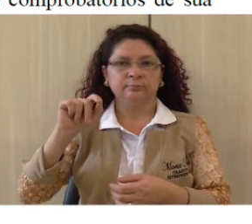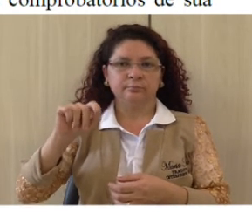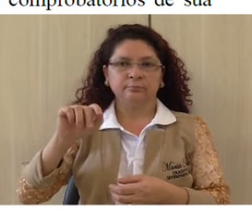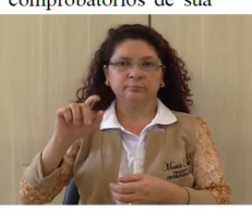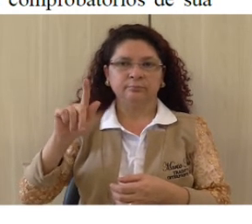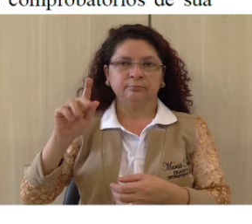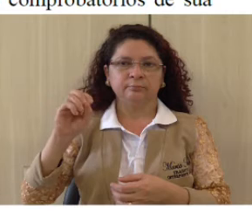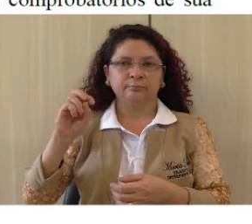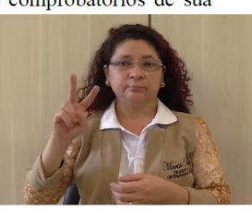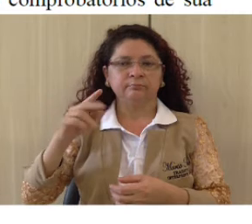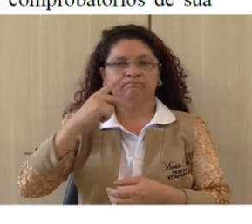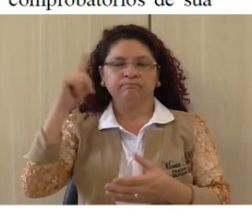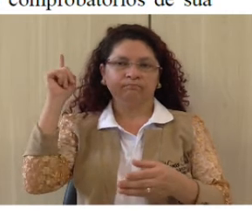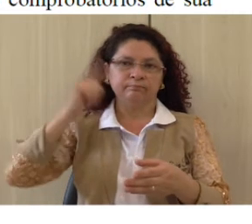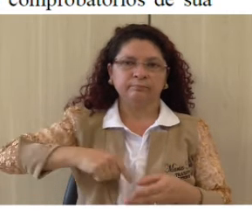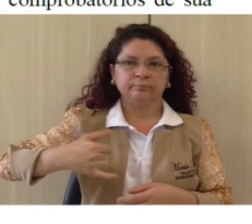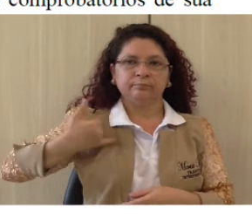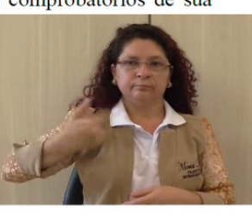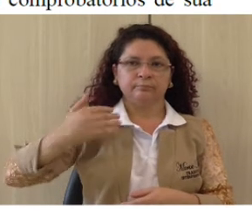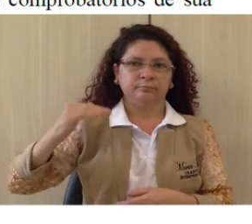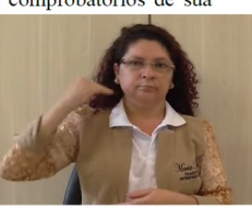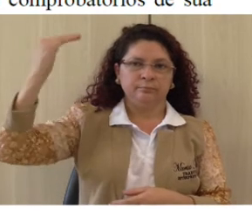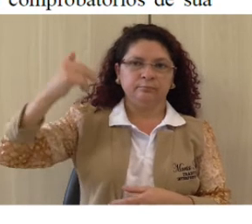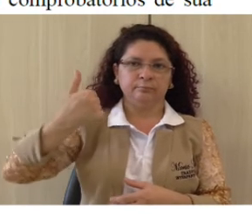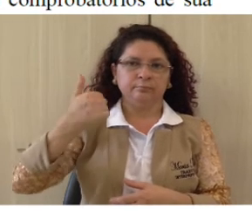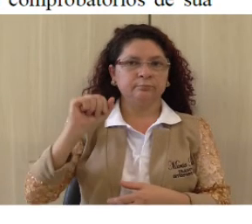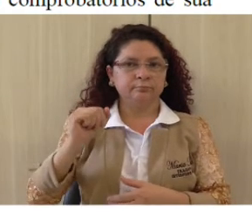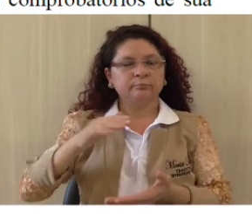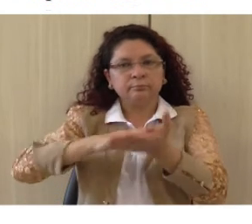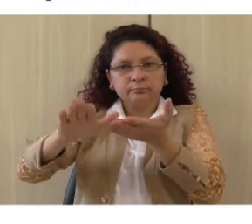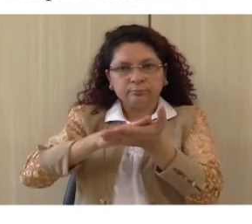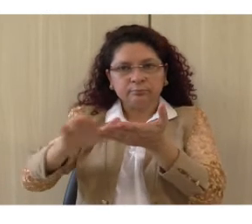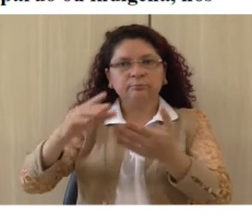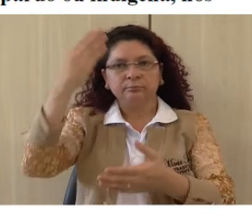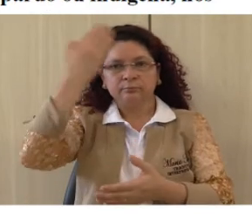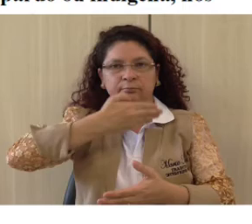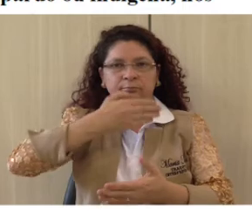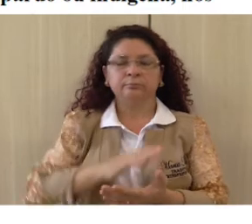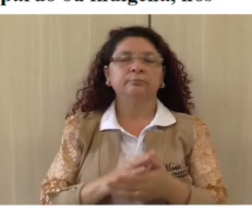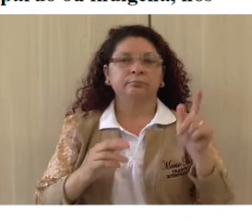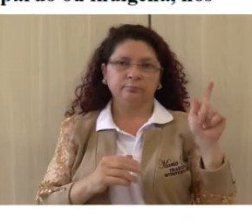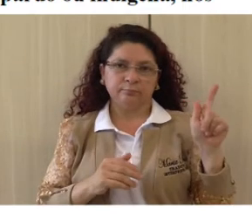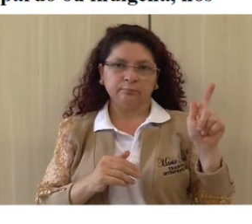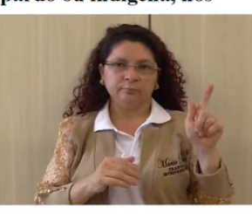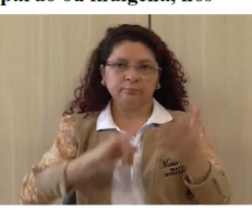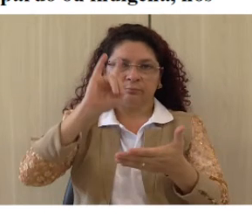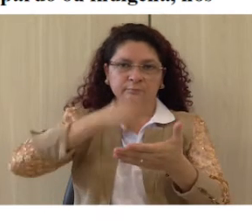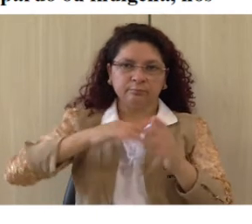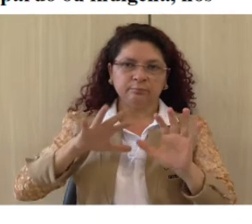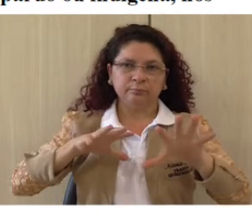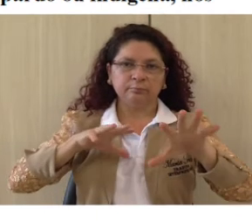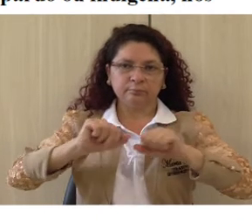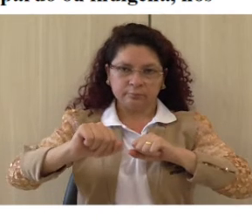www.tse.gov.br, obrigatório para maiores de 18 anos, original e cópia. G. Certificado de conclusão